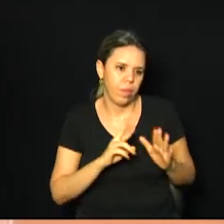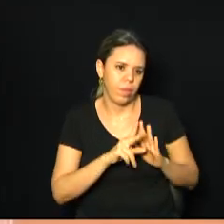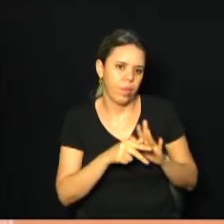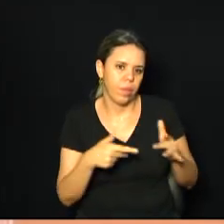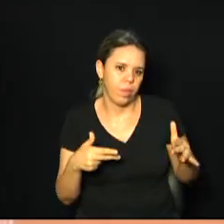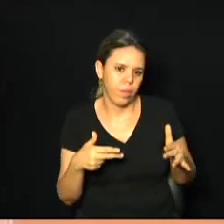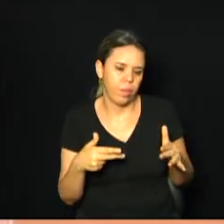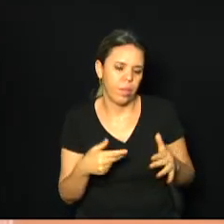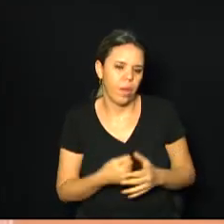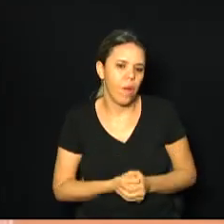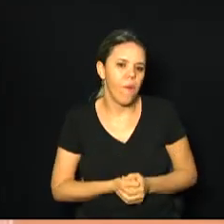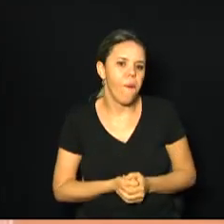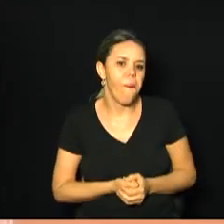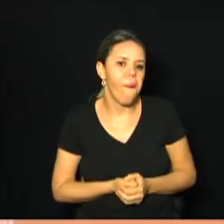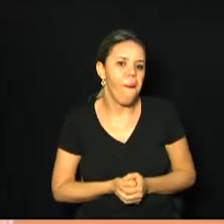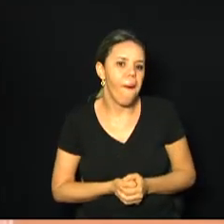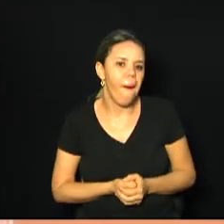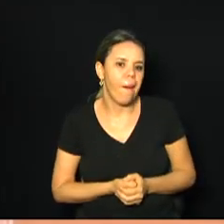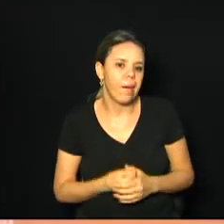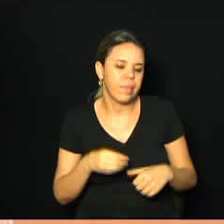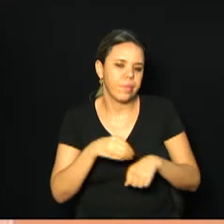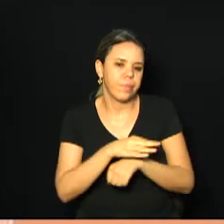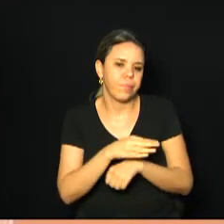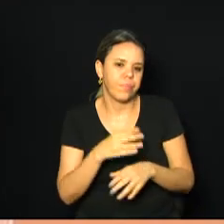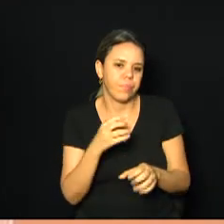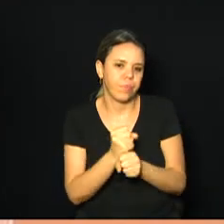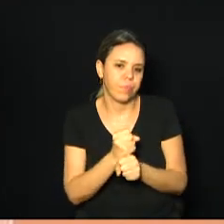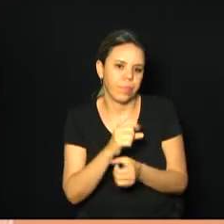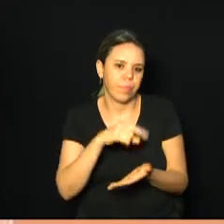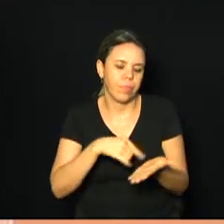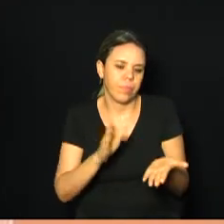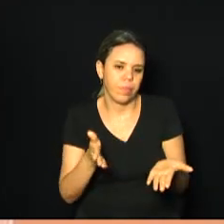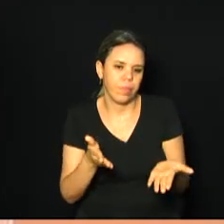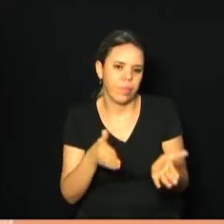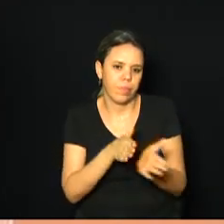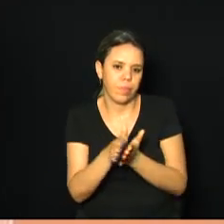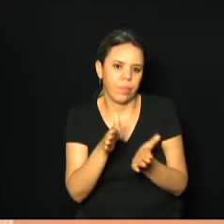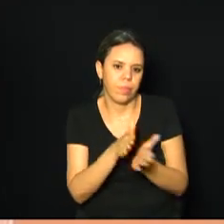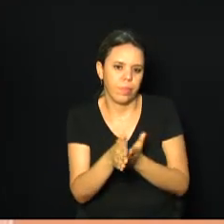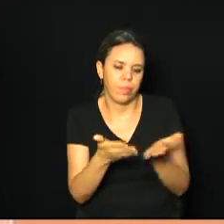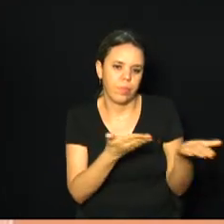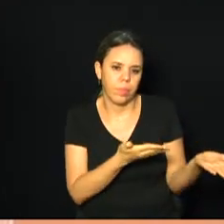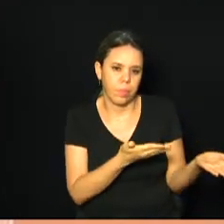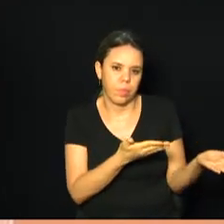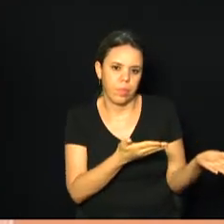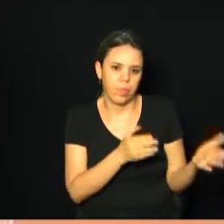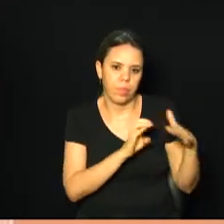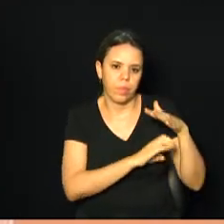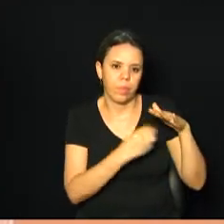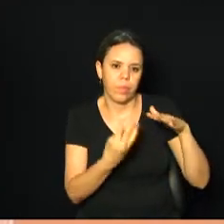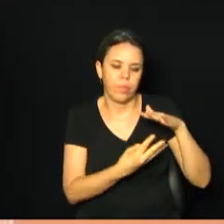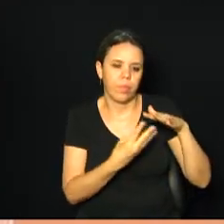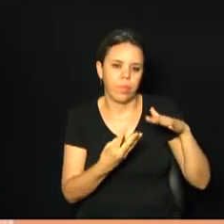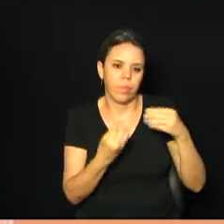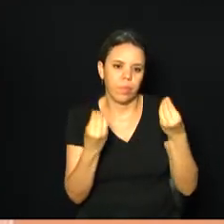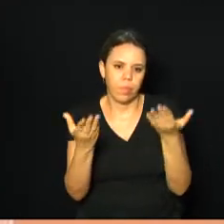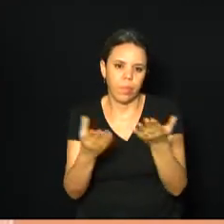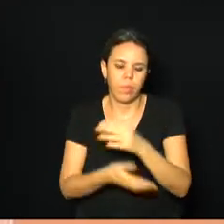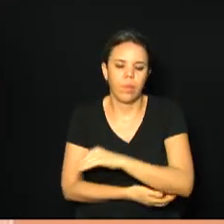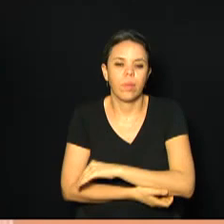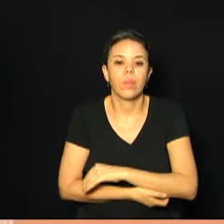aspectos, inclusive esse que eu trouxe aí da nota fiscal, que ela já vem impressa, vem para uma empresa terceirizada e te entrega.